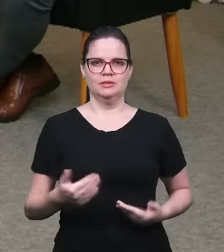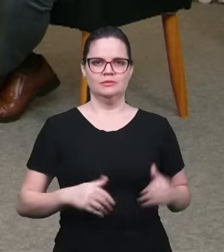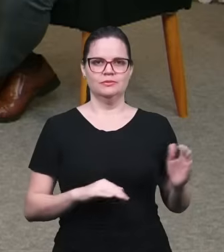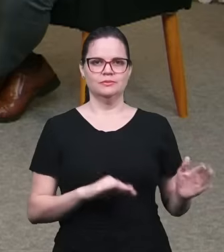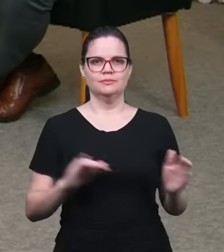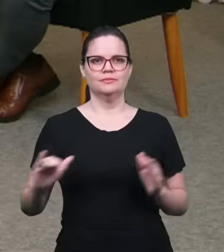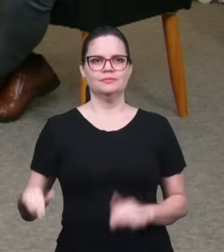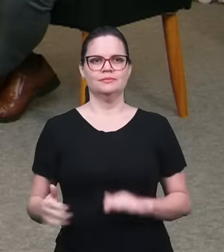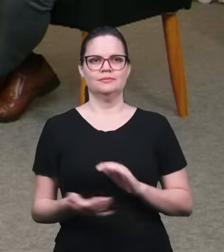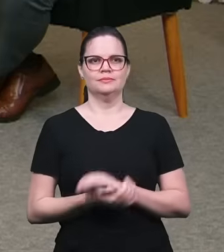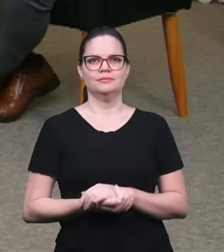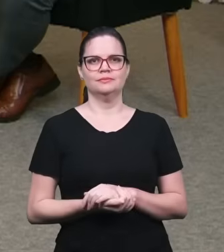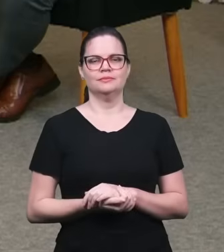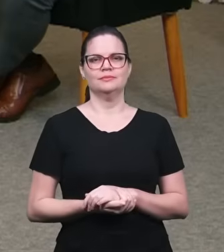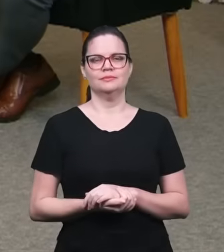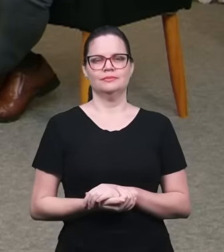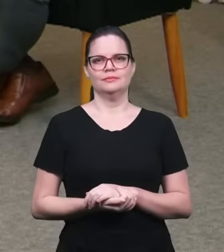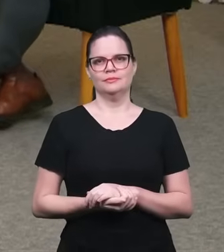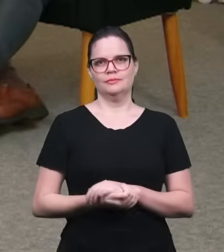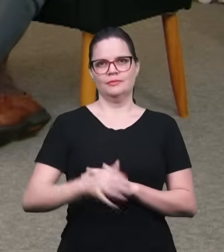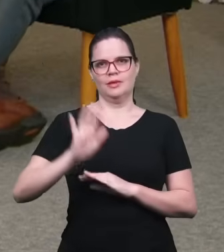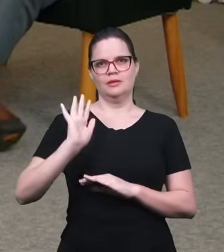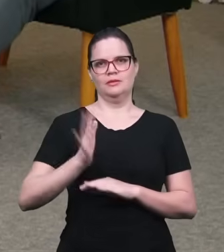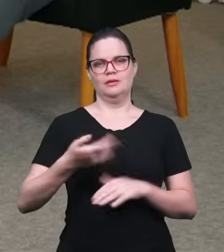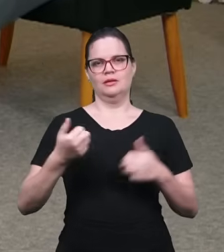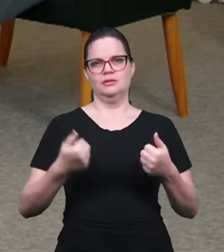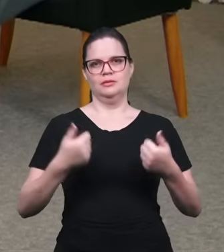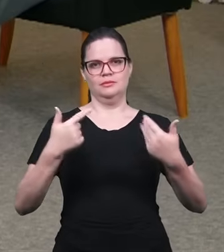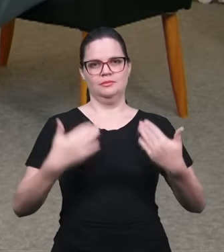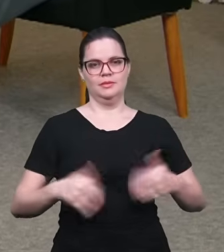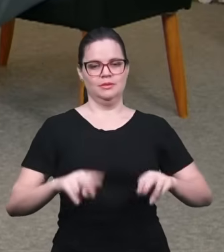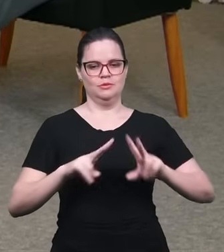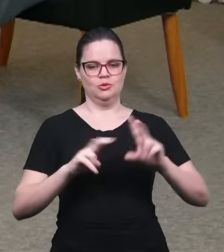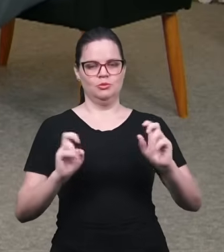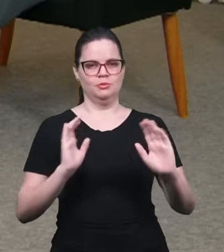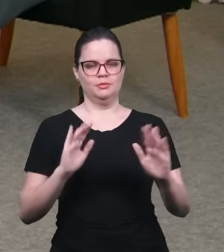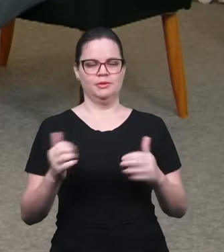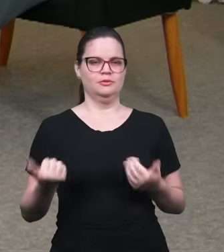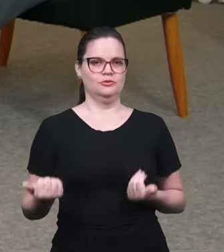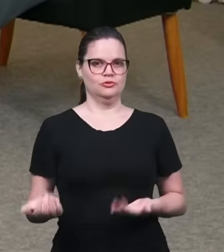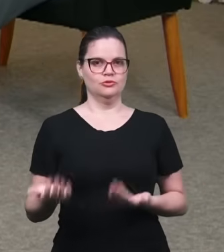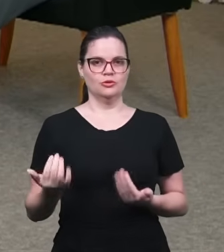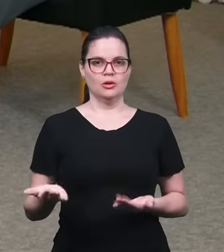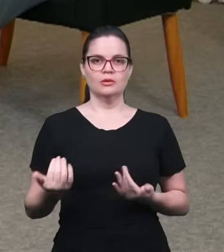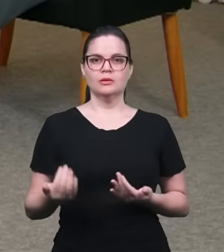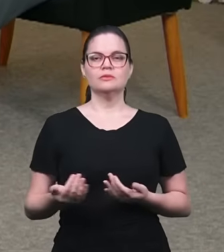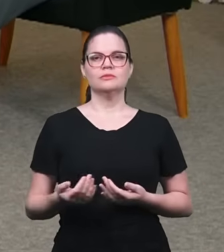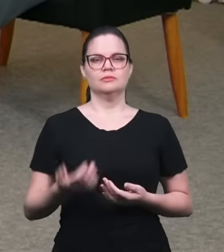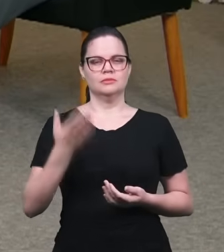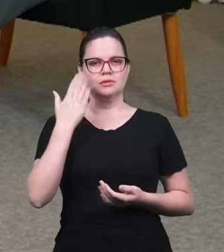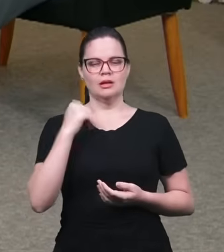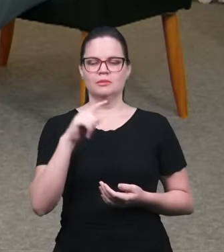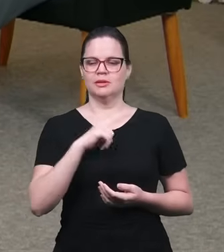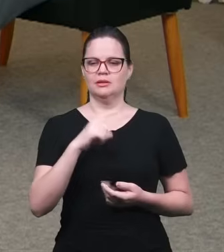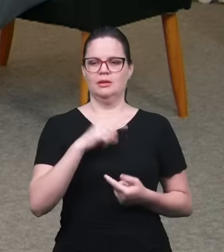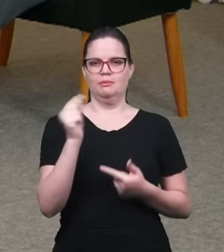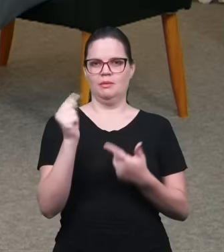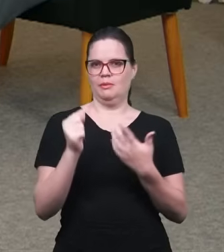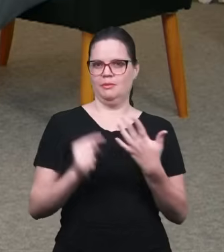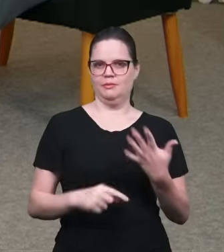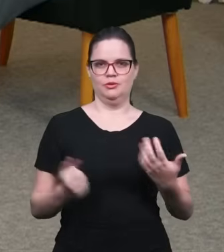bem. Já falando assim, mais dessa fase de jovens, tem muitos jovens que nos